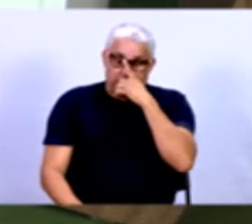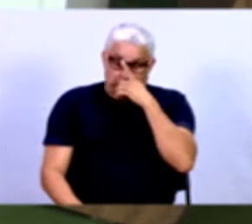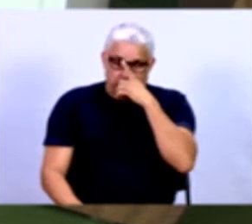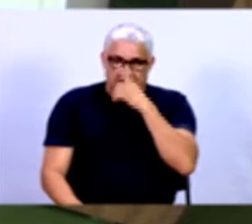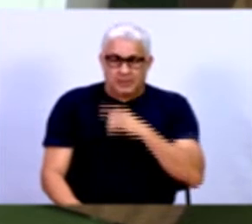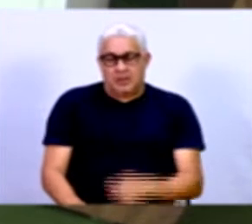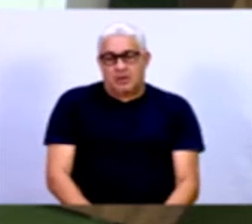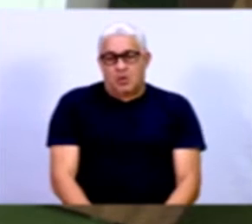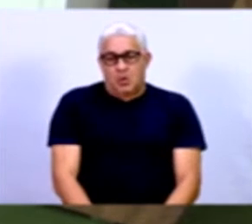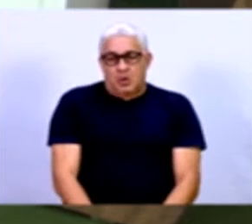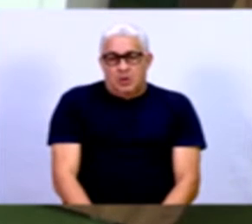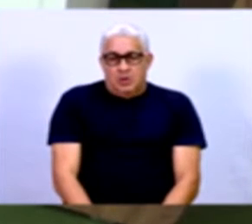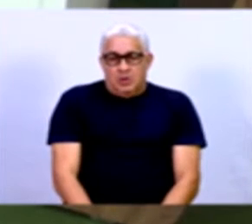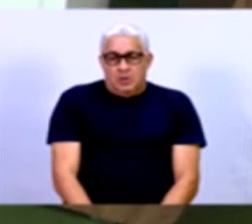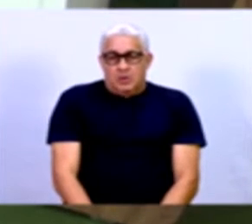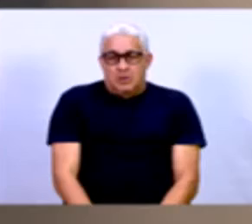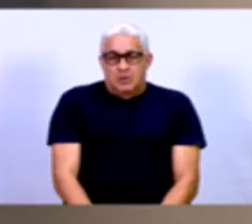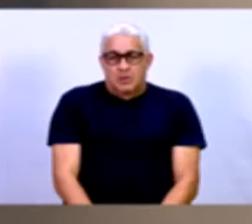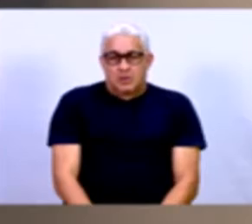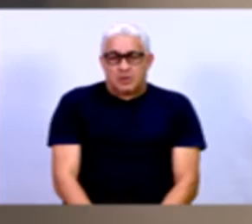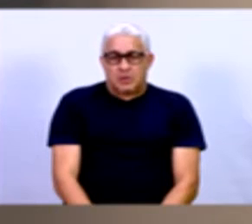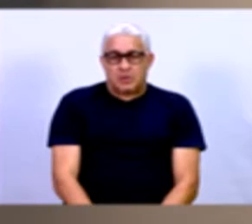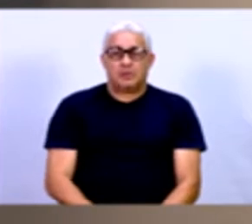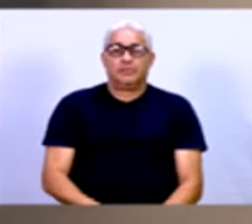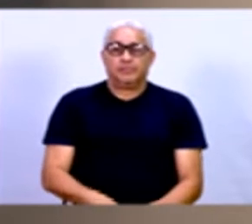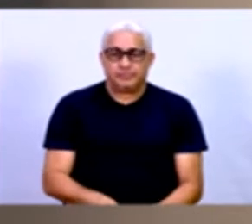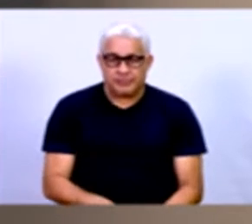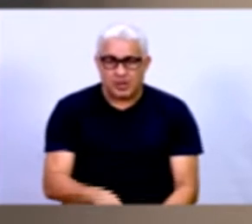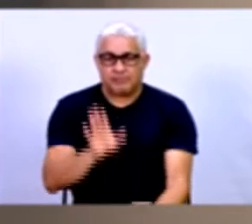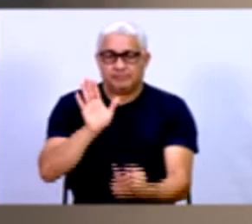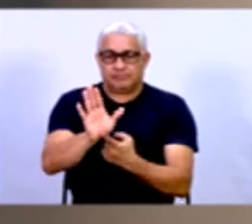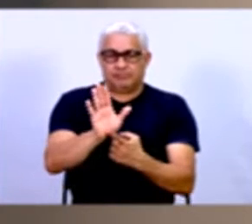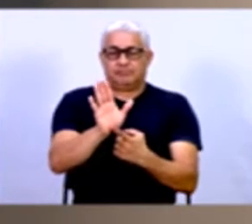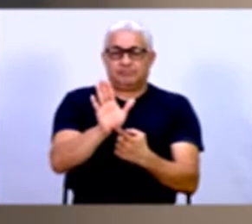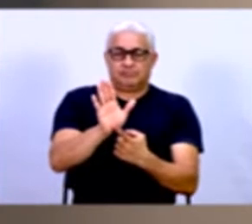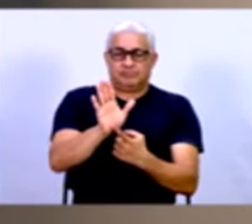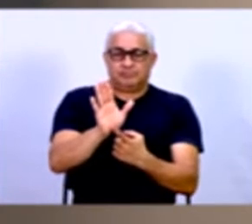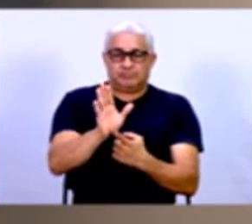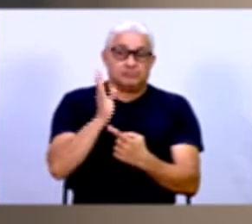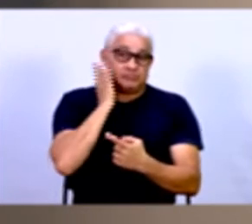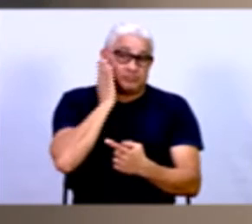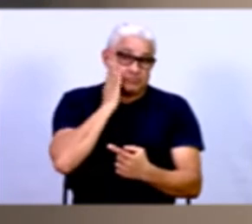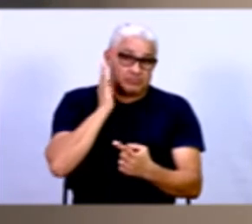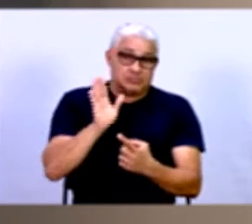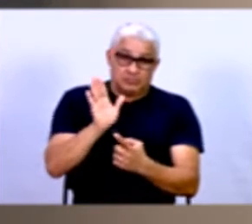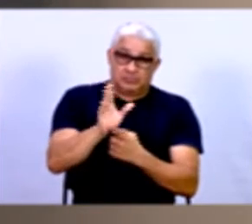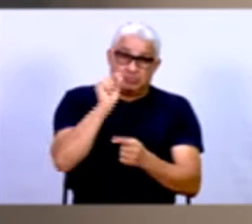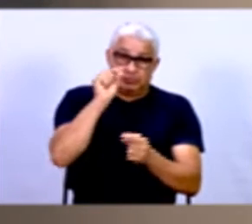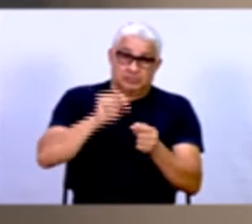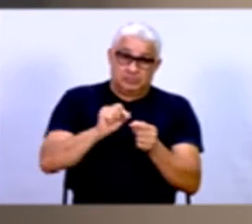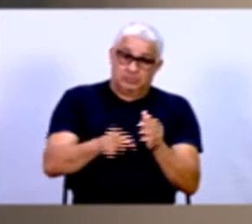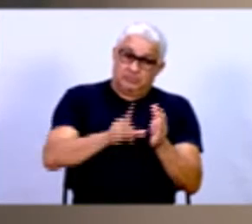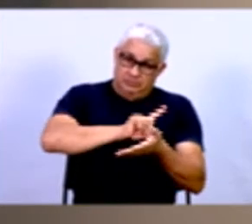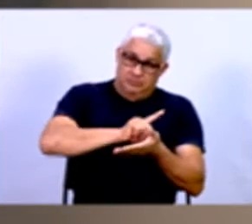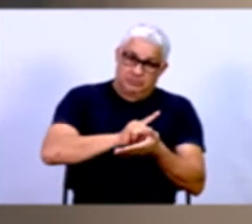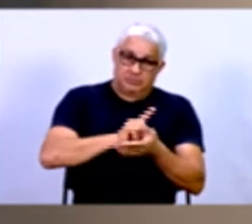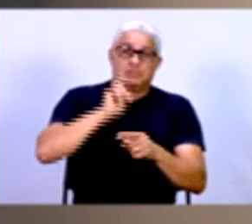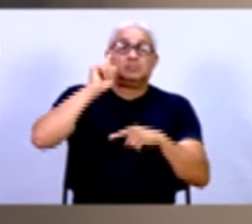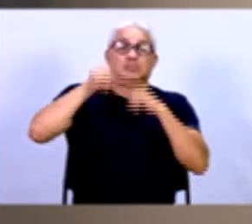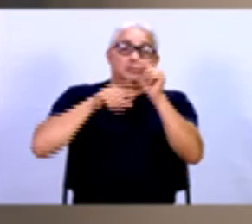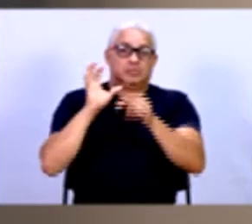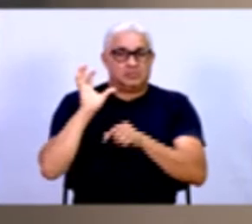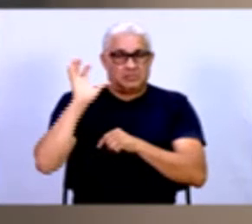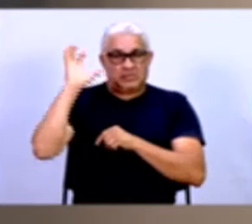assim, chegar lá e apresentar os resultados, saber mostrar o que foi feito para ser tomada uma decisão